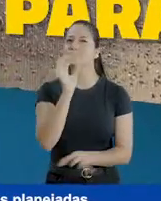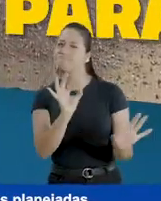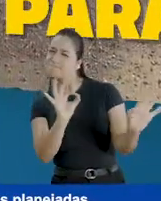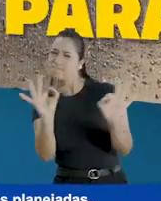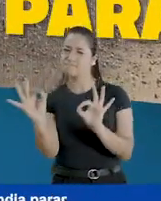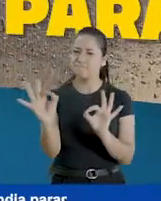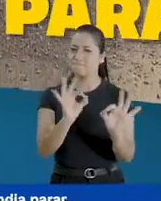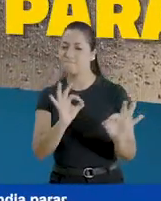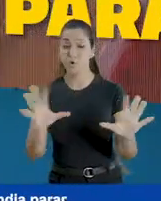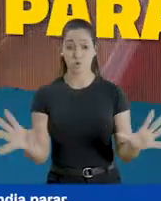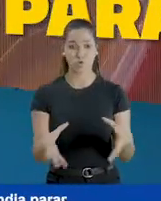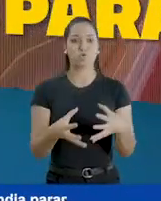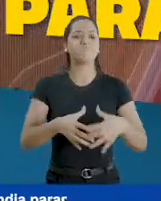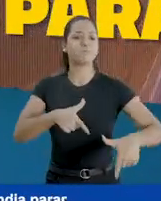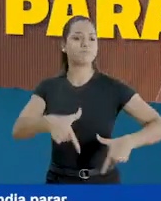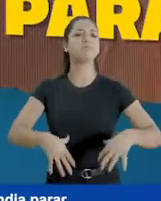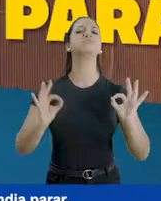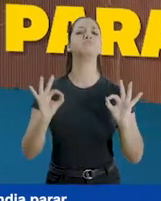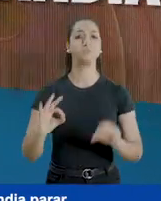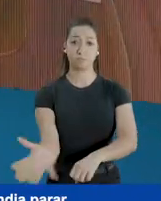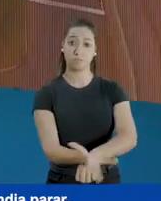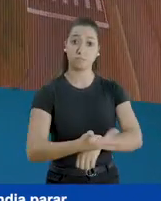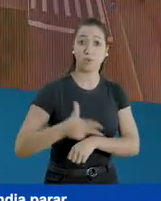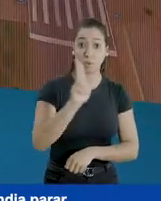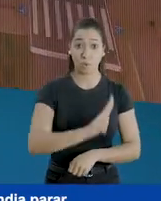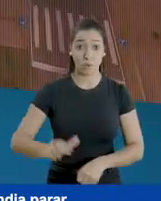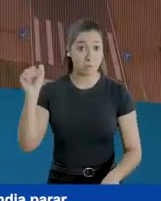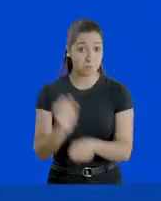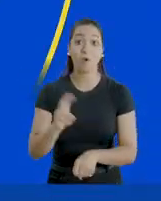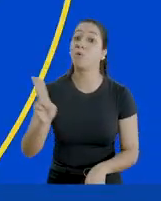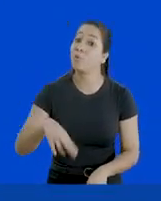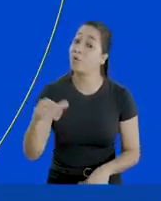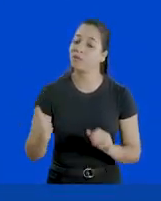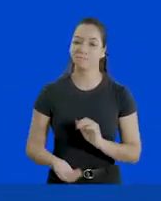ações planejadas, feitas por uma equipe competente que não deixa Uberlândia parar.